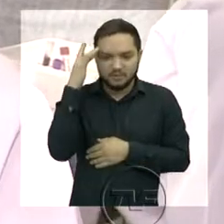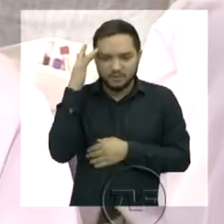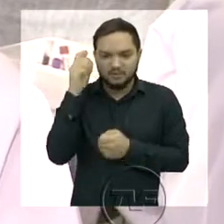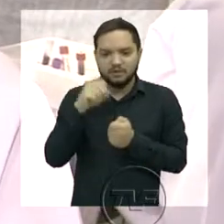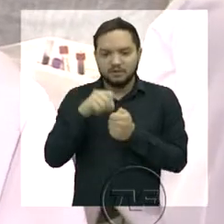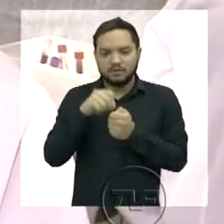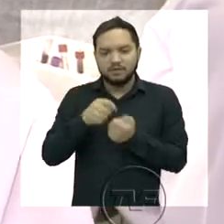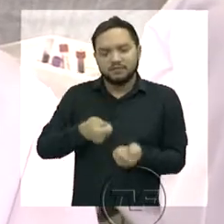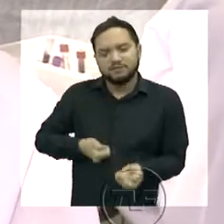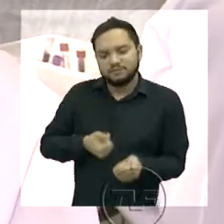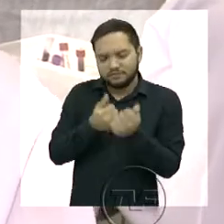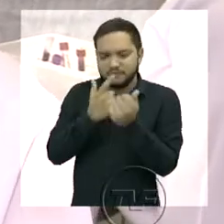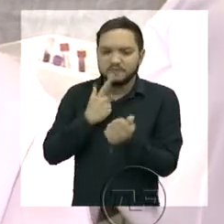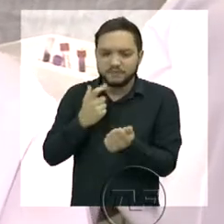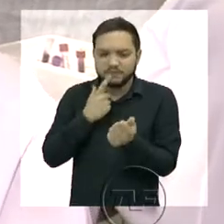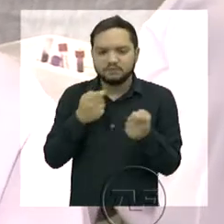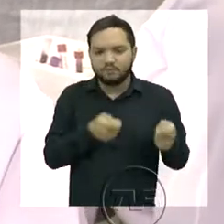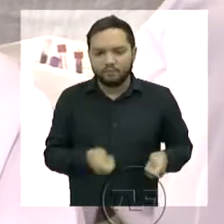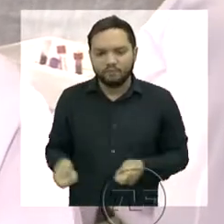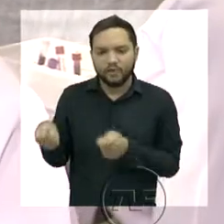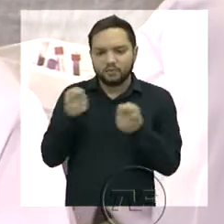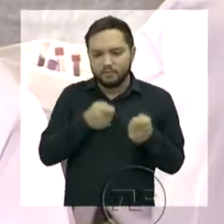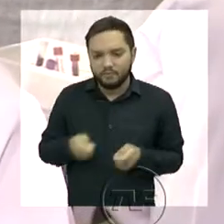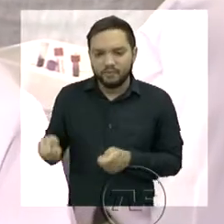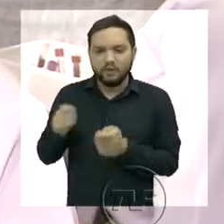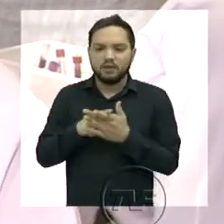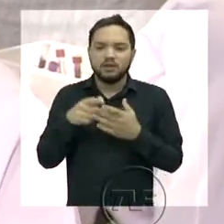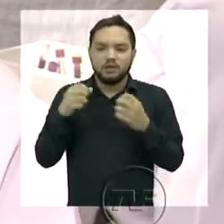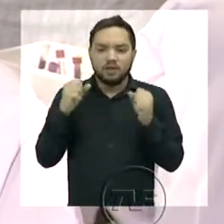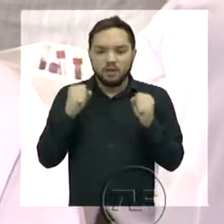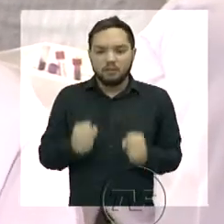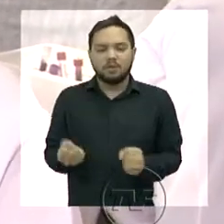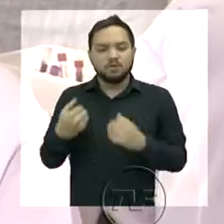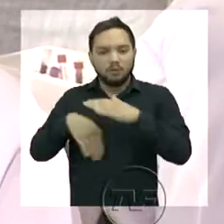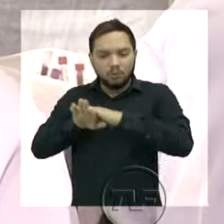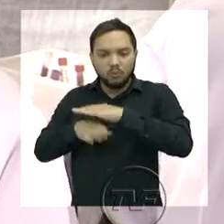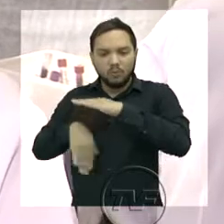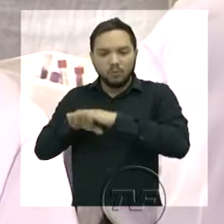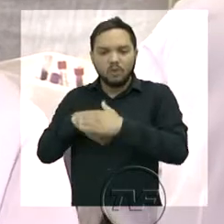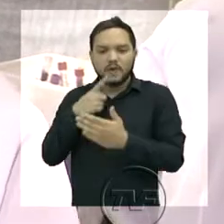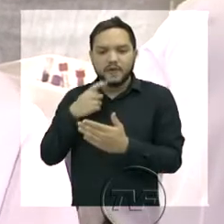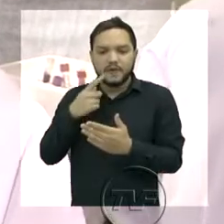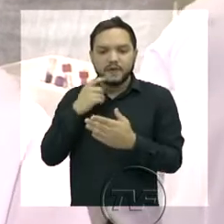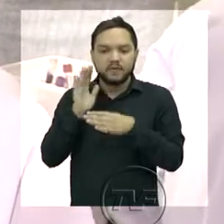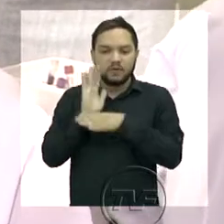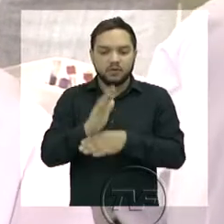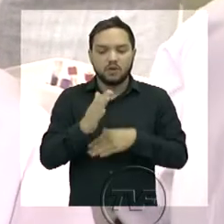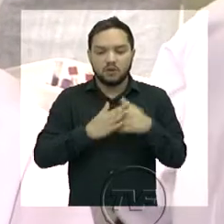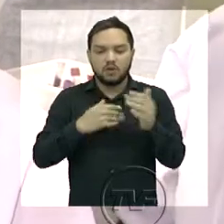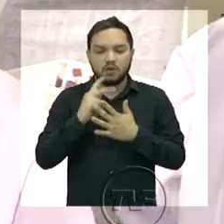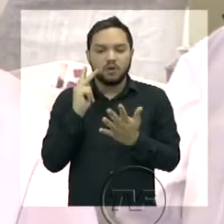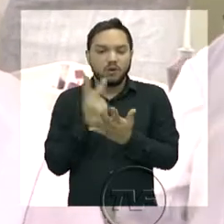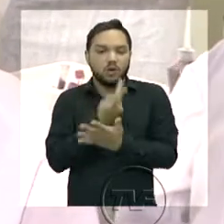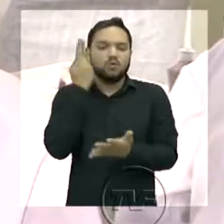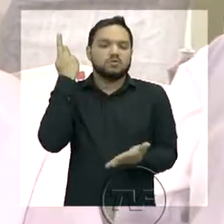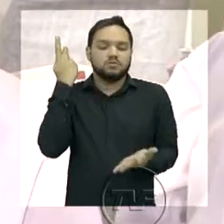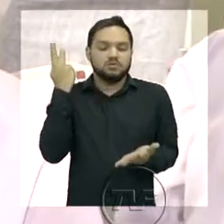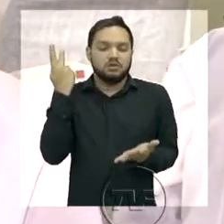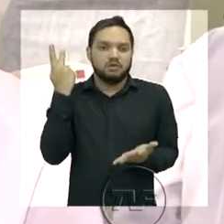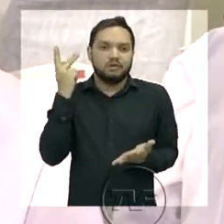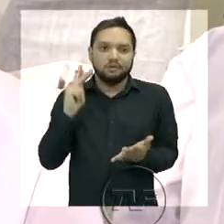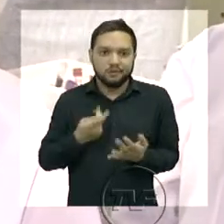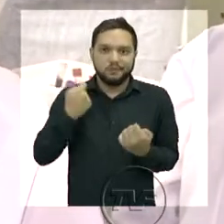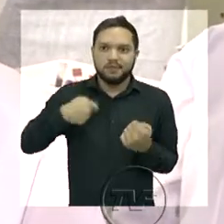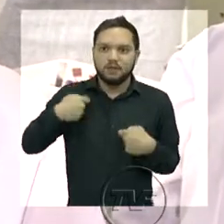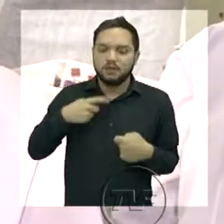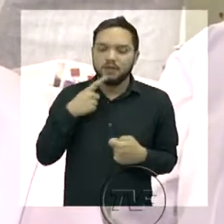realizar esse gesto de forma regular, para que a gente possa sempre manter o estoque adequado para atender toda e qualquer eventualidade. Por isso que é muito importante